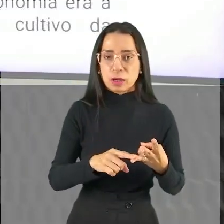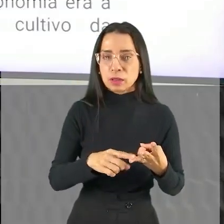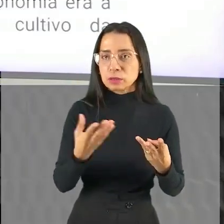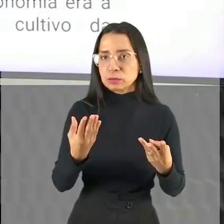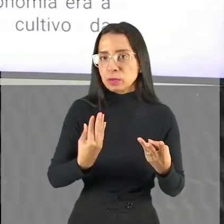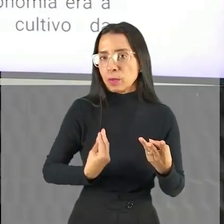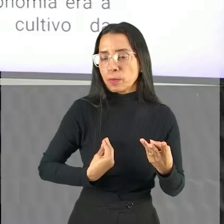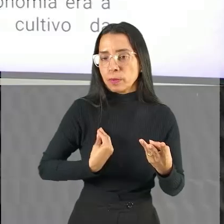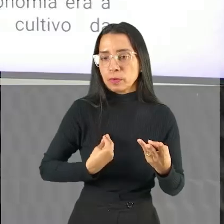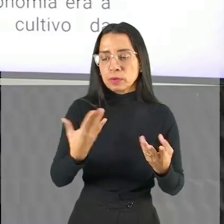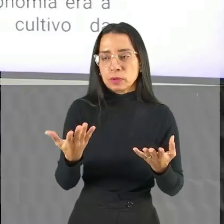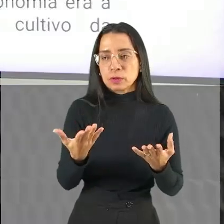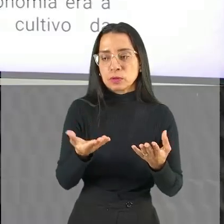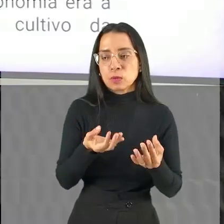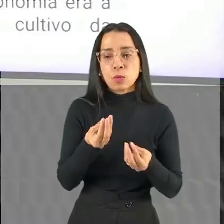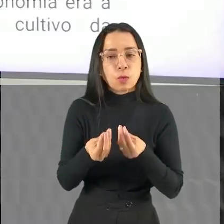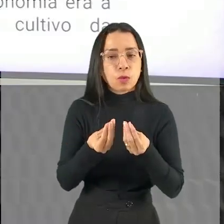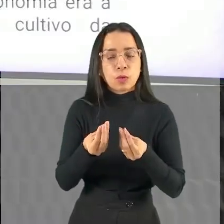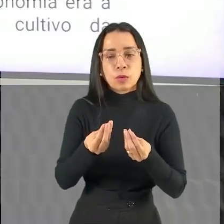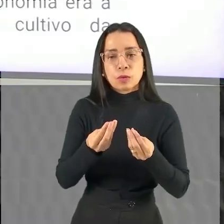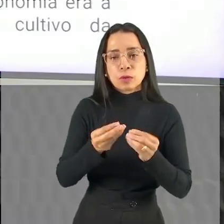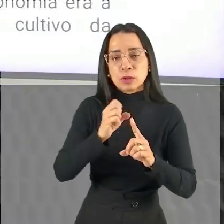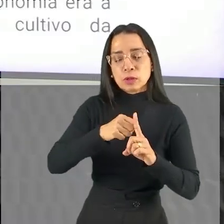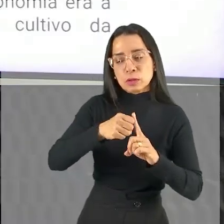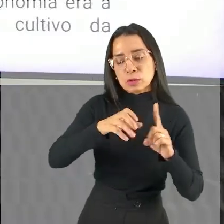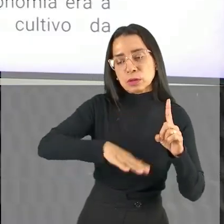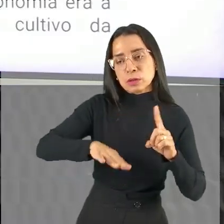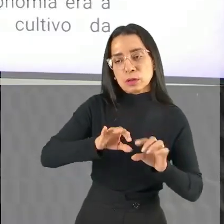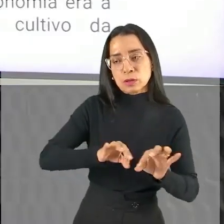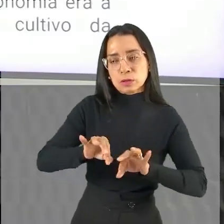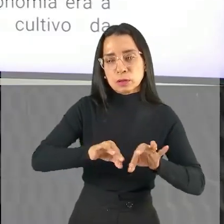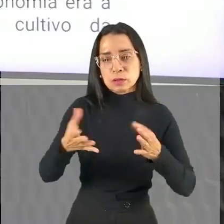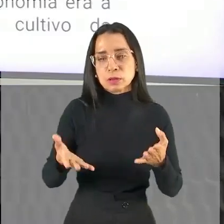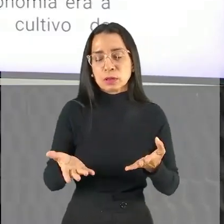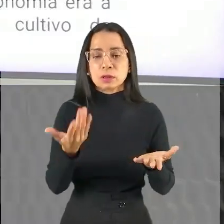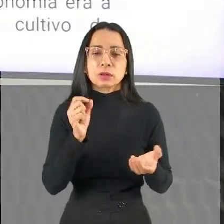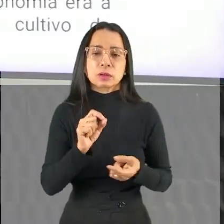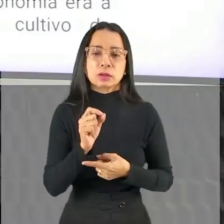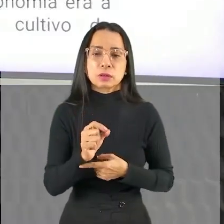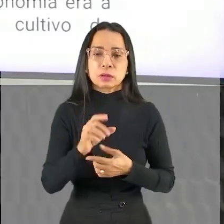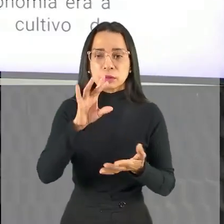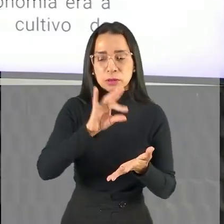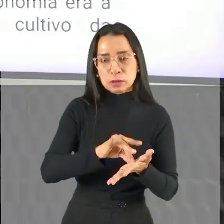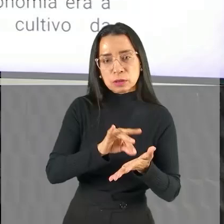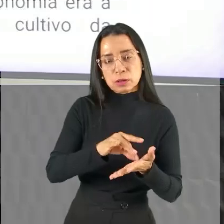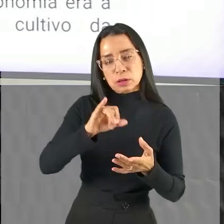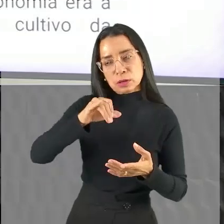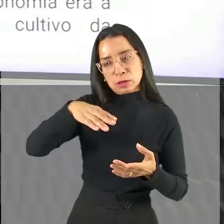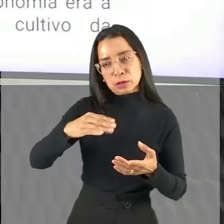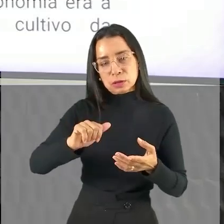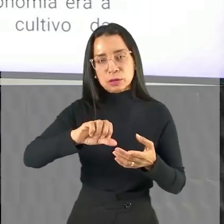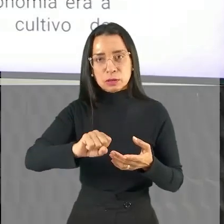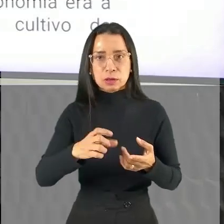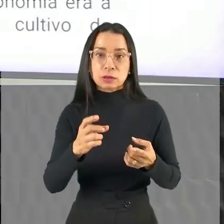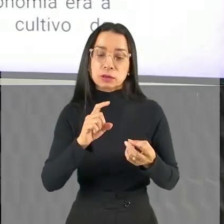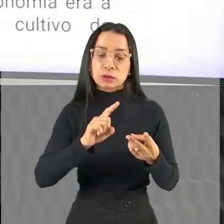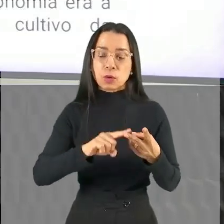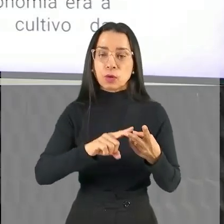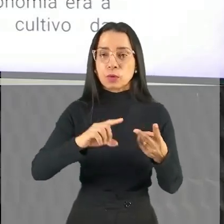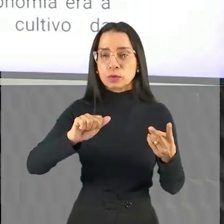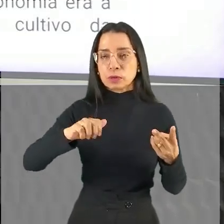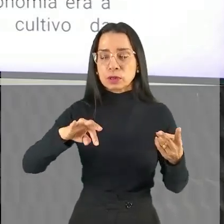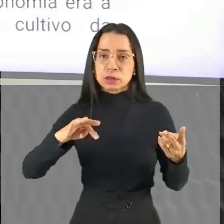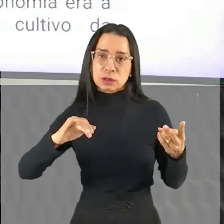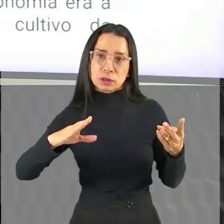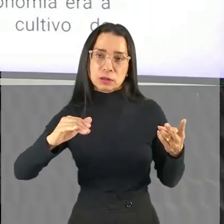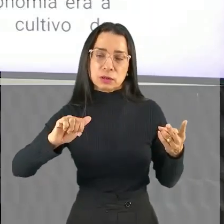sociedade organizada, ou enquanto sociedade mesmo aqui, e aí você só tinha realmente os incas e os astecas, né, os incas mais para